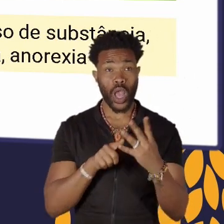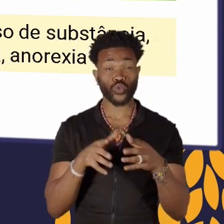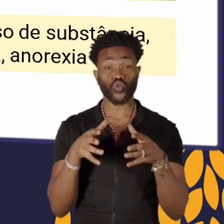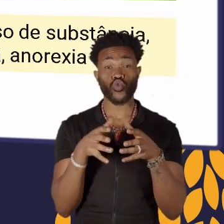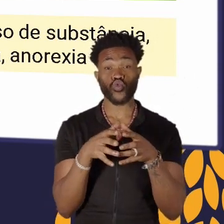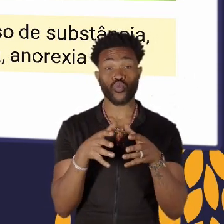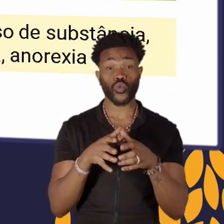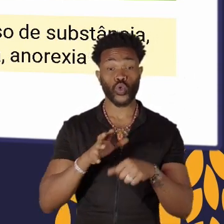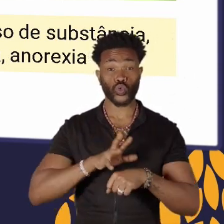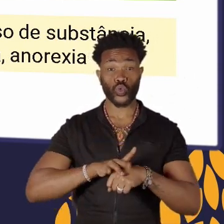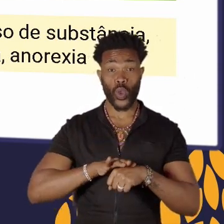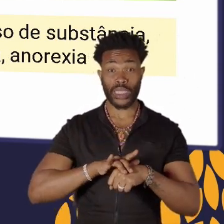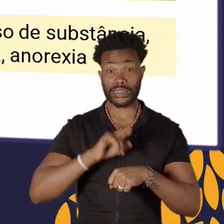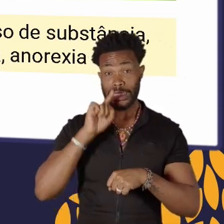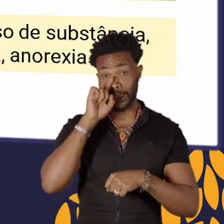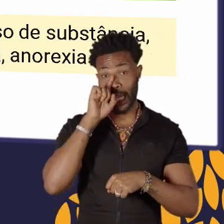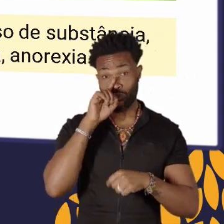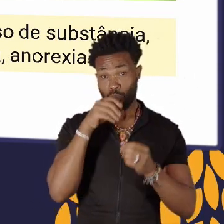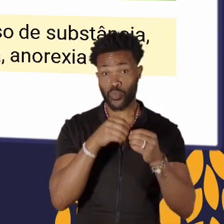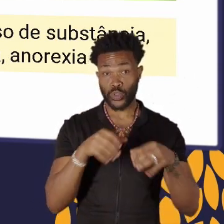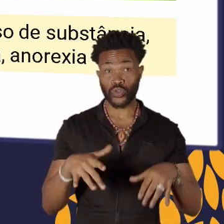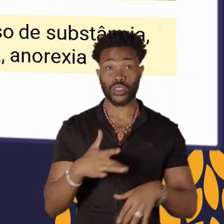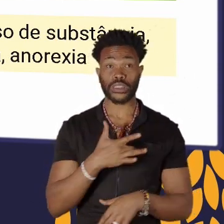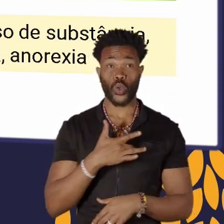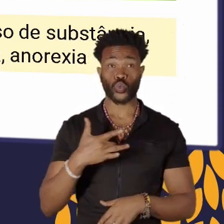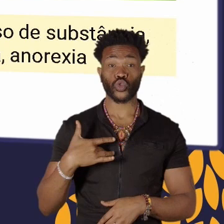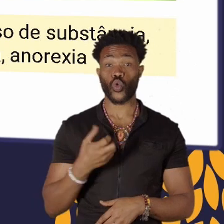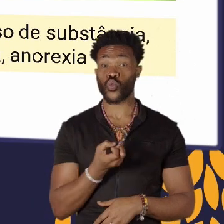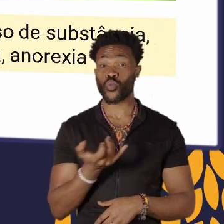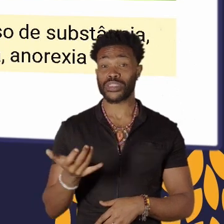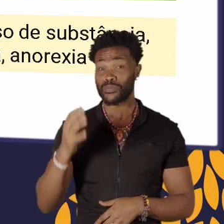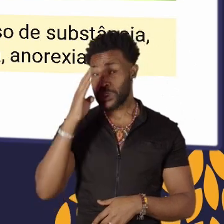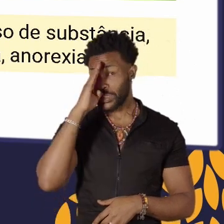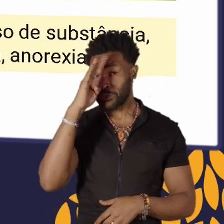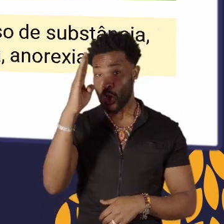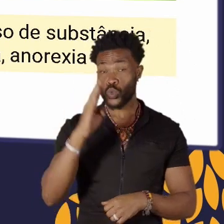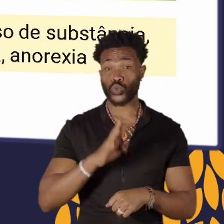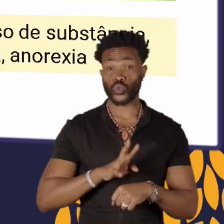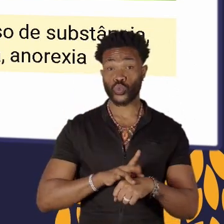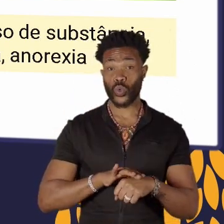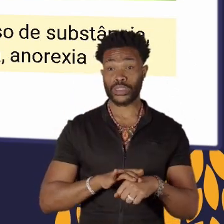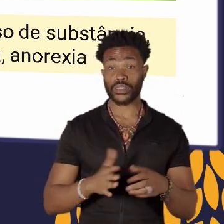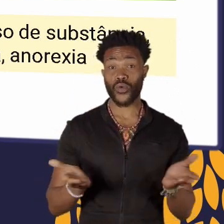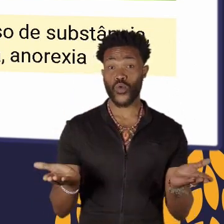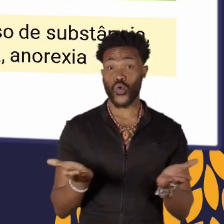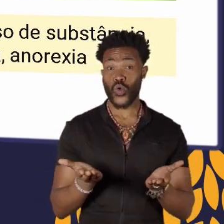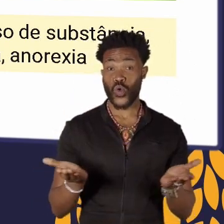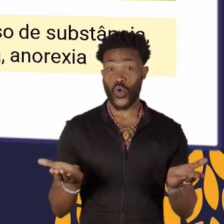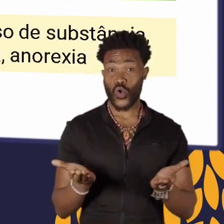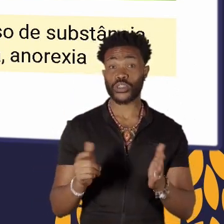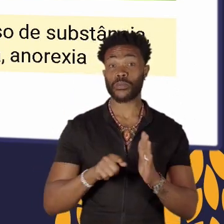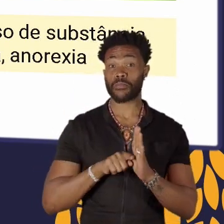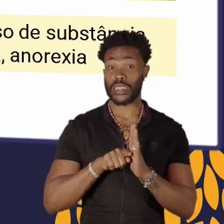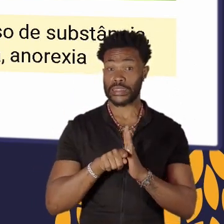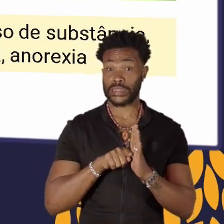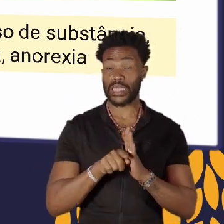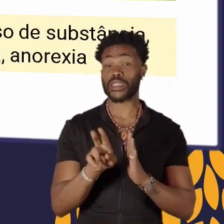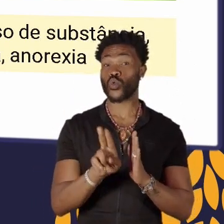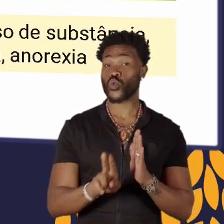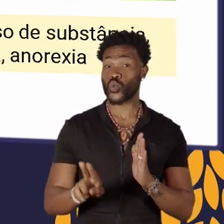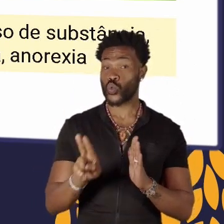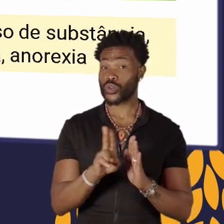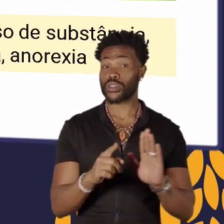de doenças, de agravos à saúde, algumas das principais doenças que hoje são pesquisadas e usadas